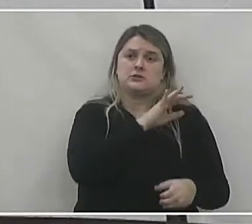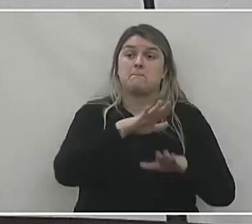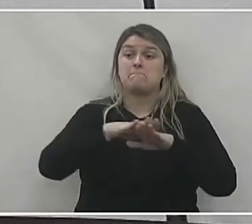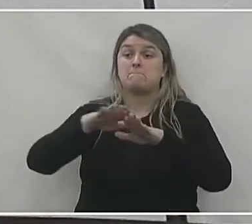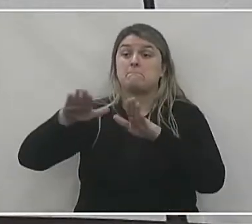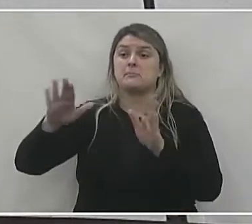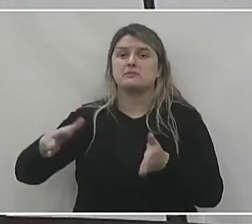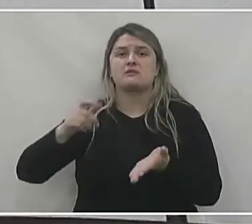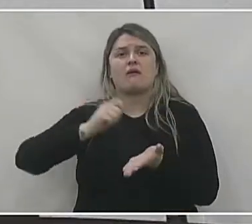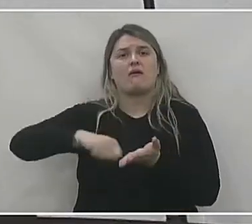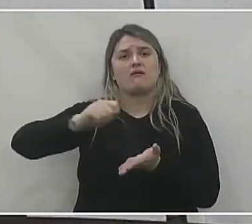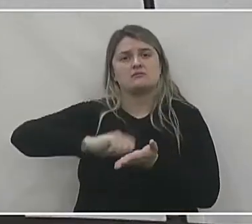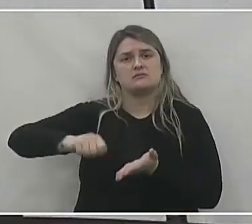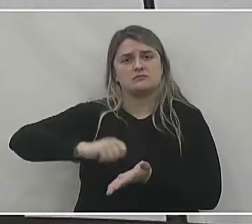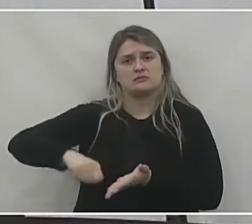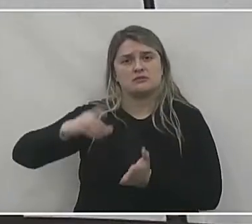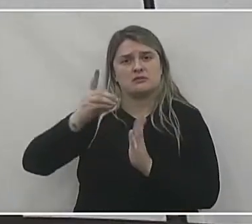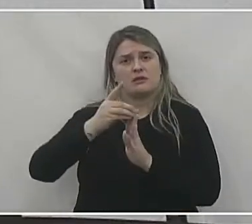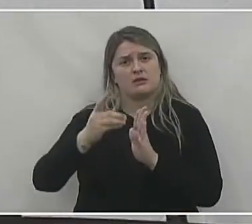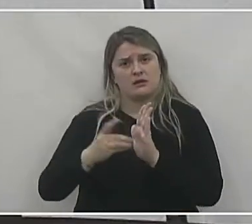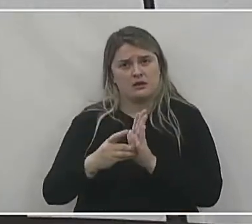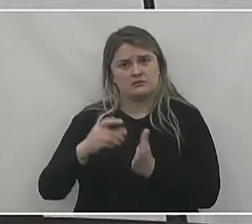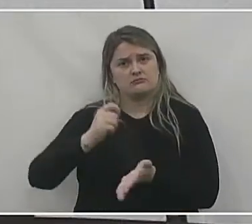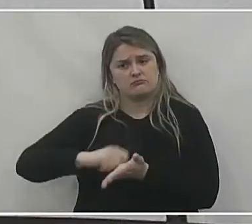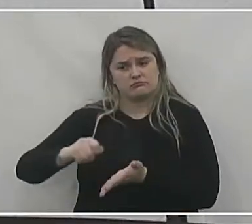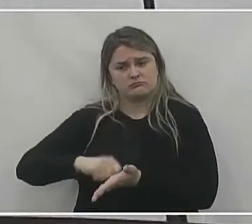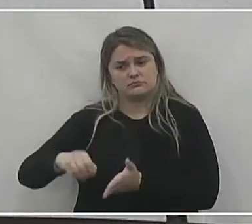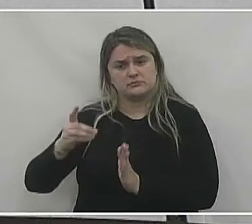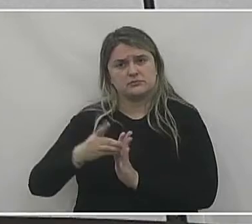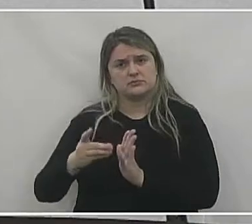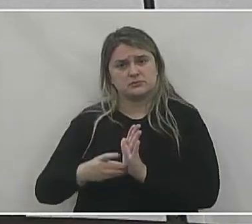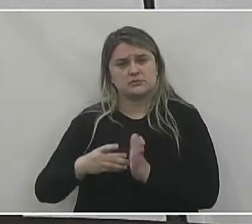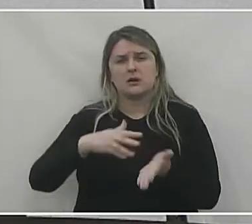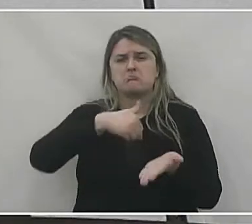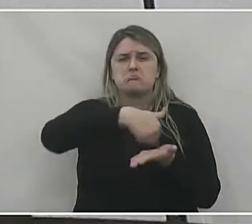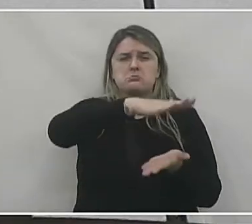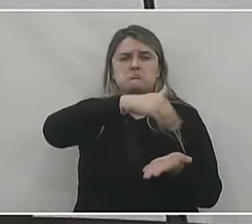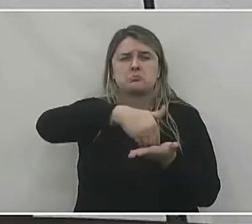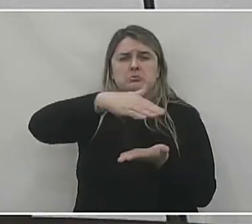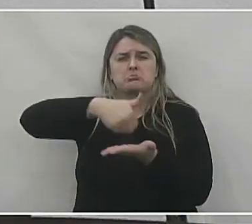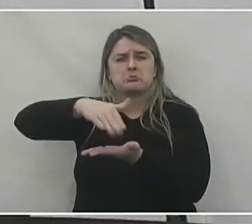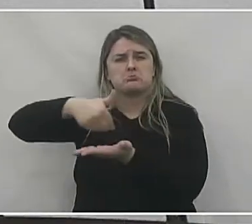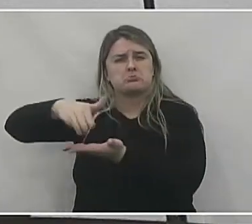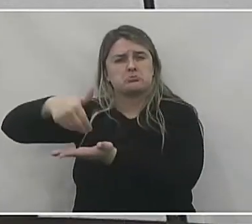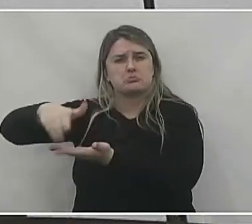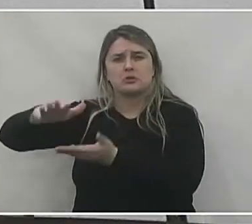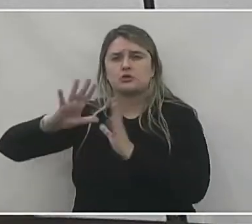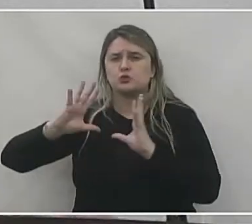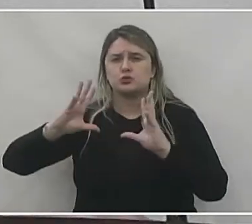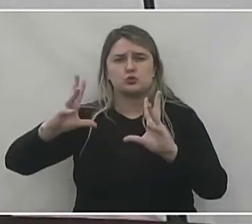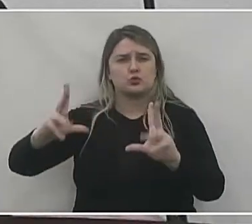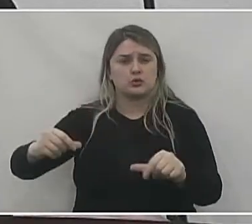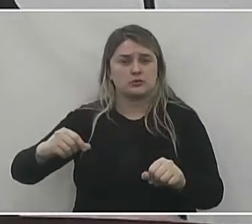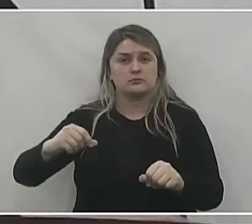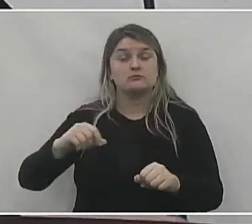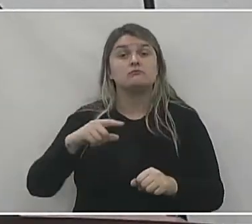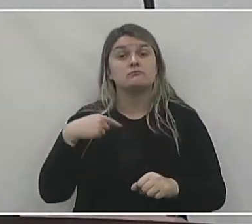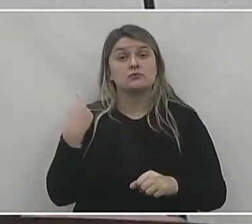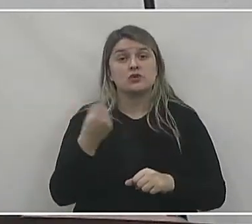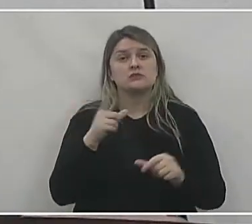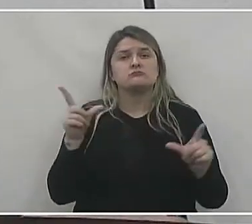pátio, assinei os decretos que tinha que assinar, exonerei todo mundo, e